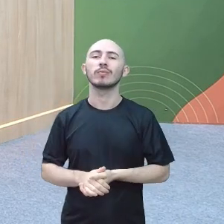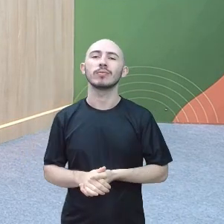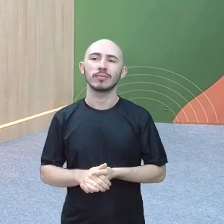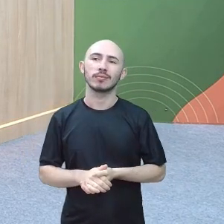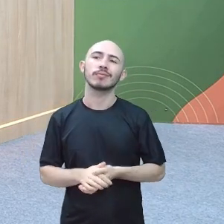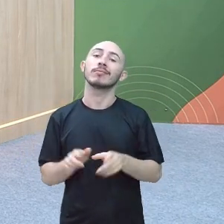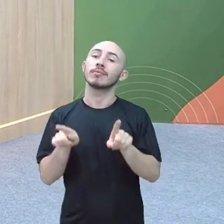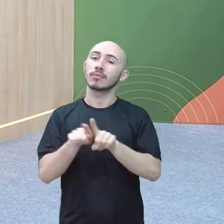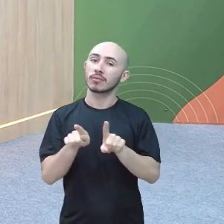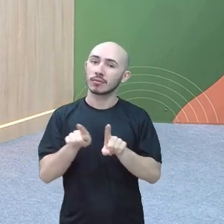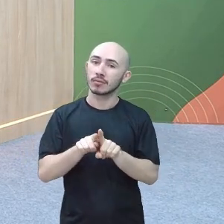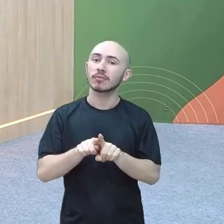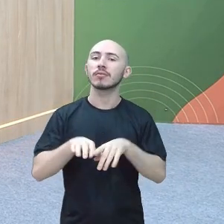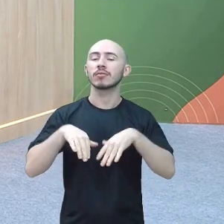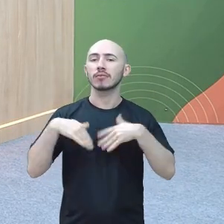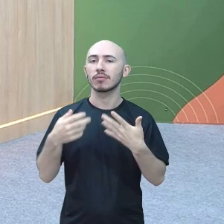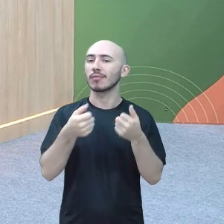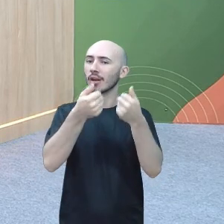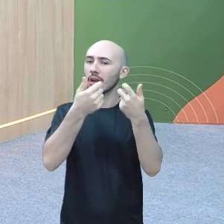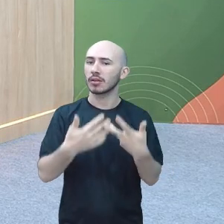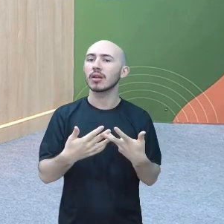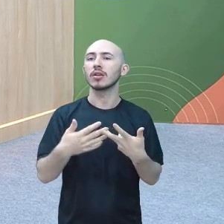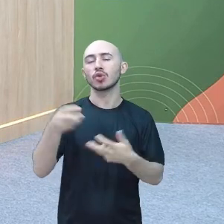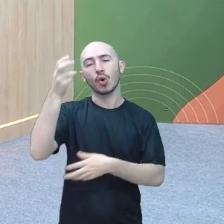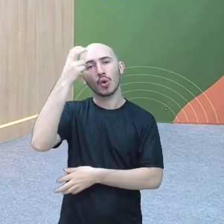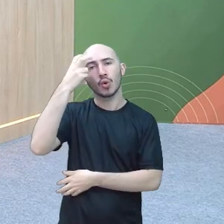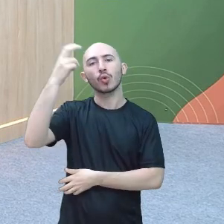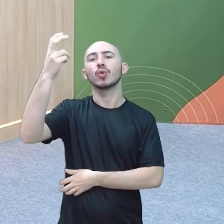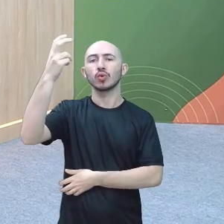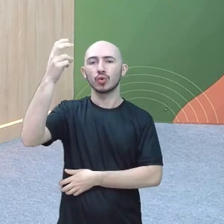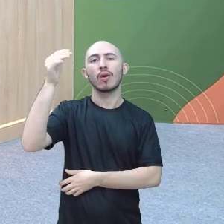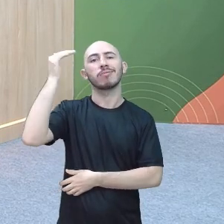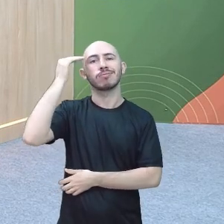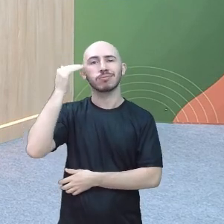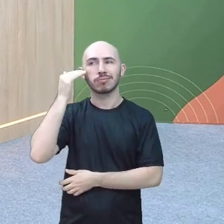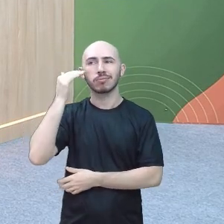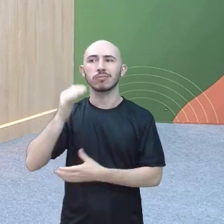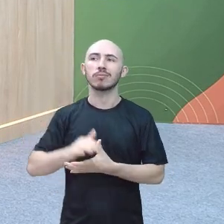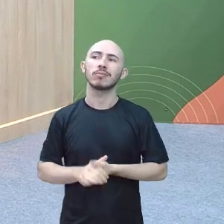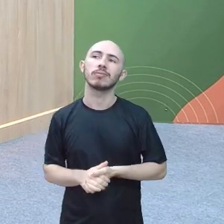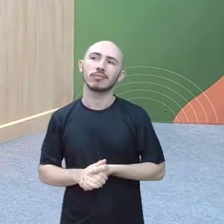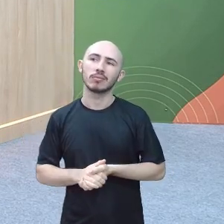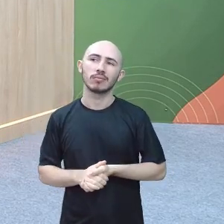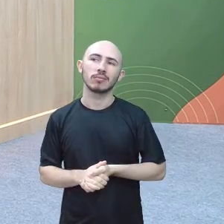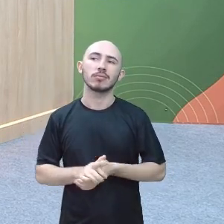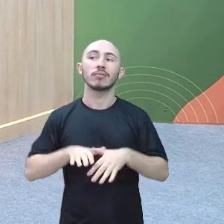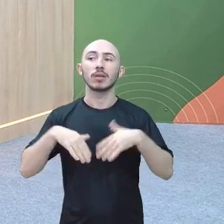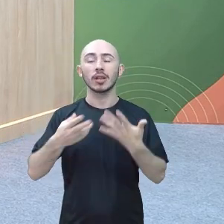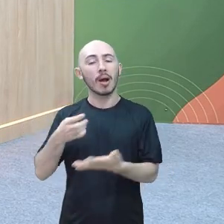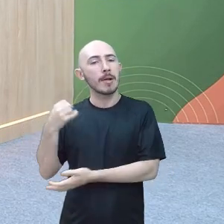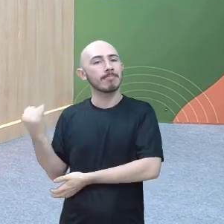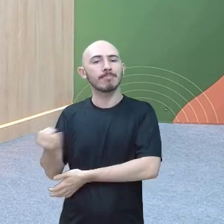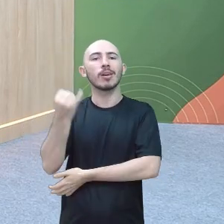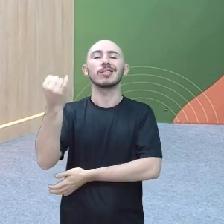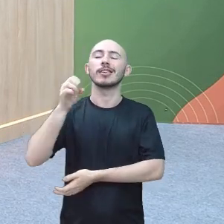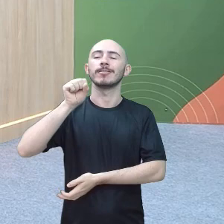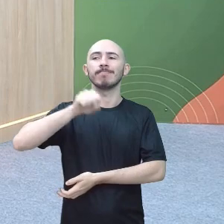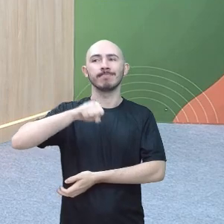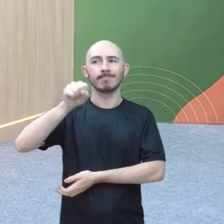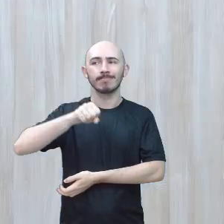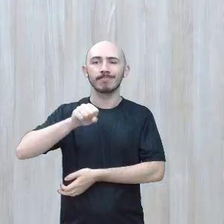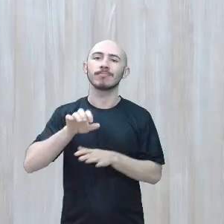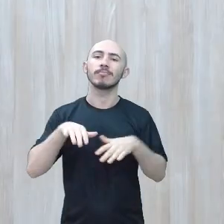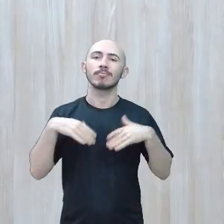e também nesse aspecto, né, cultural da Coreia do Sul. Isso é extremamente importante, né? Porque, por